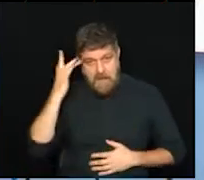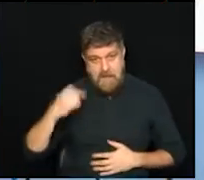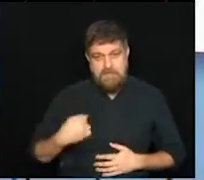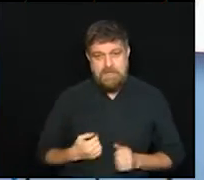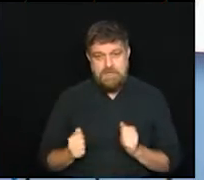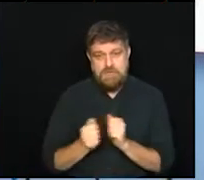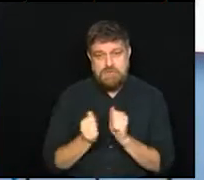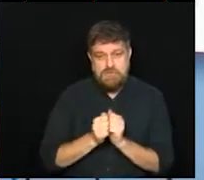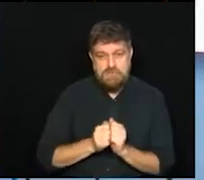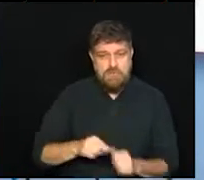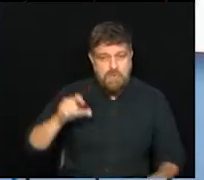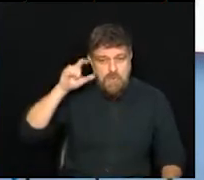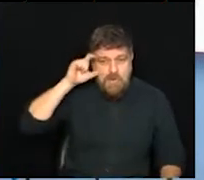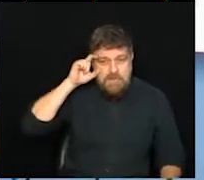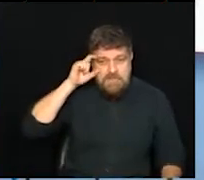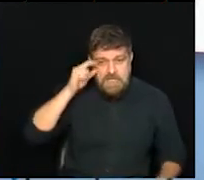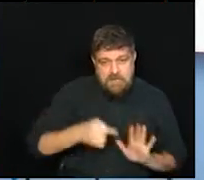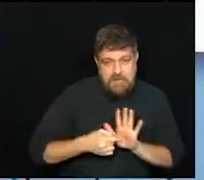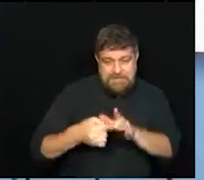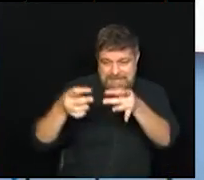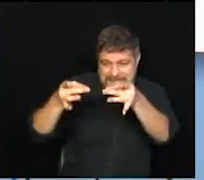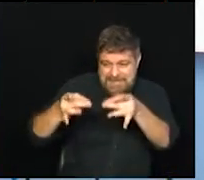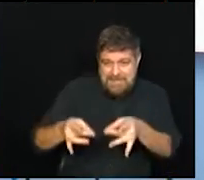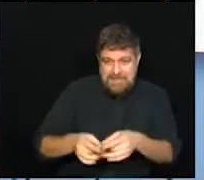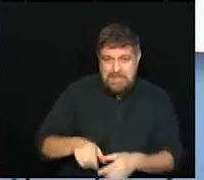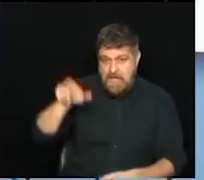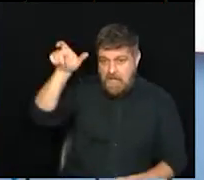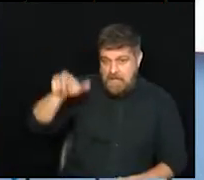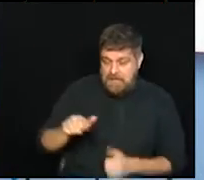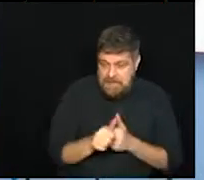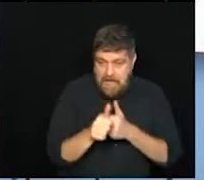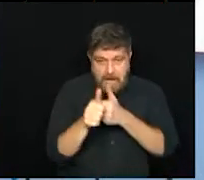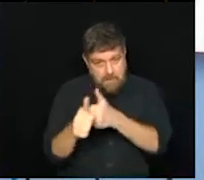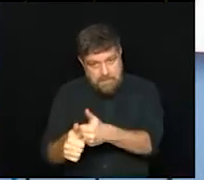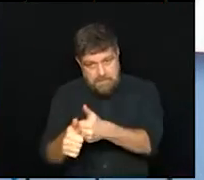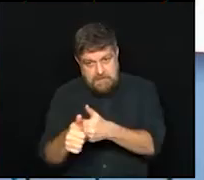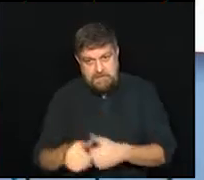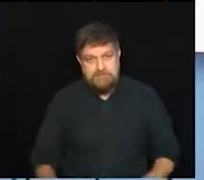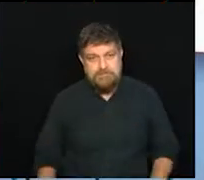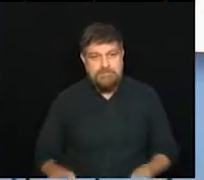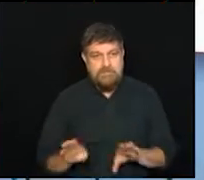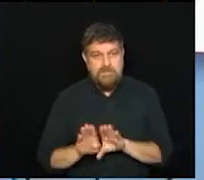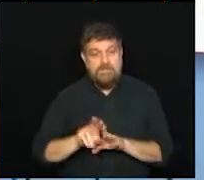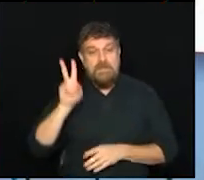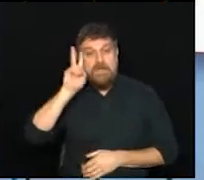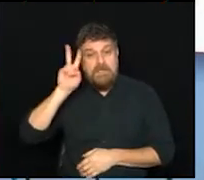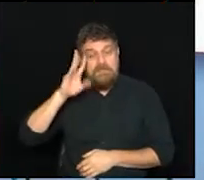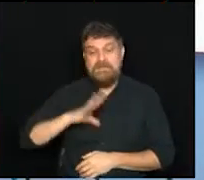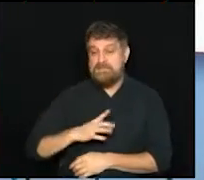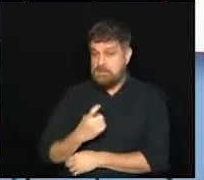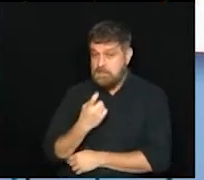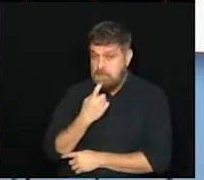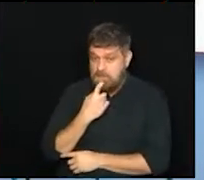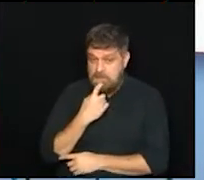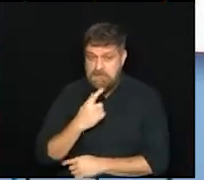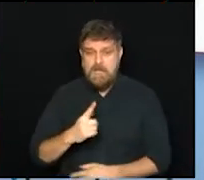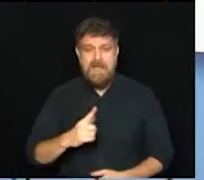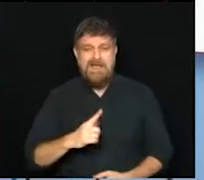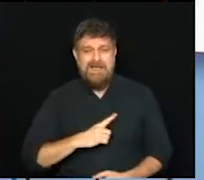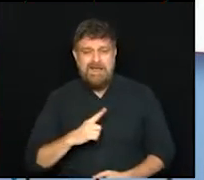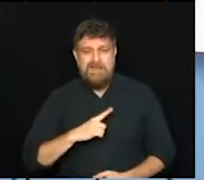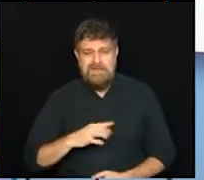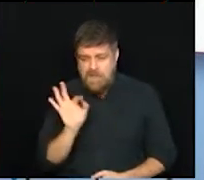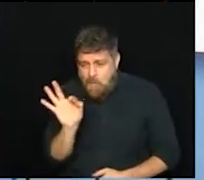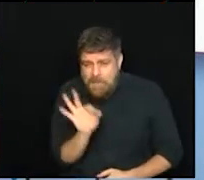Amorim vai trazer todos os detalhes, porque é ele quem está acompanhando. Lembrando que Campinas, ela tem um índice